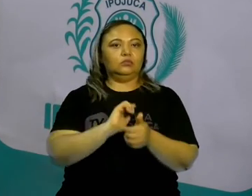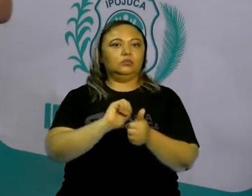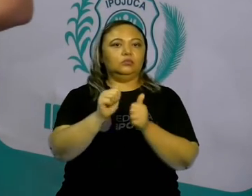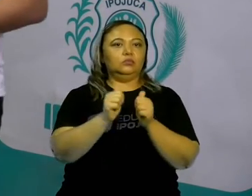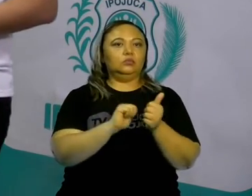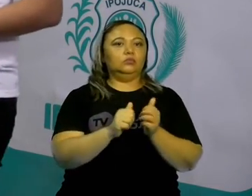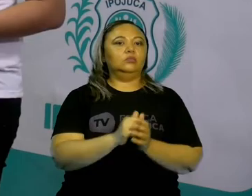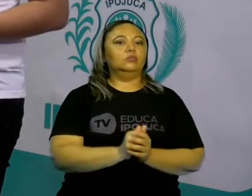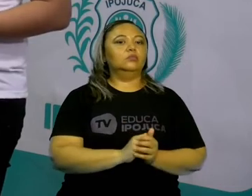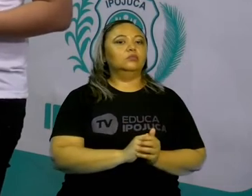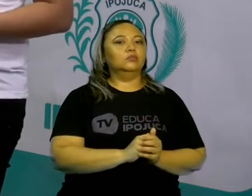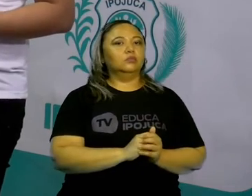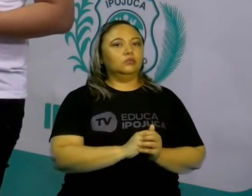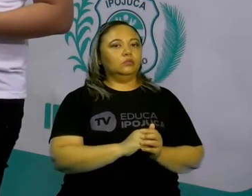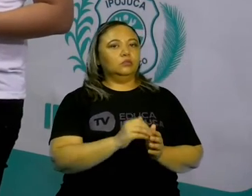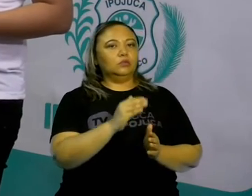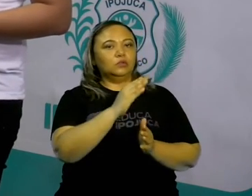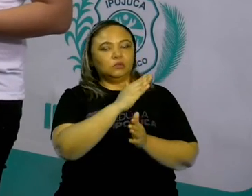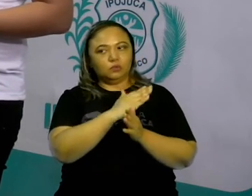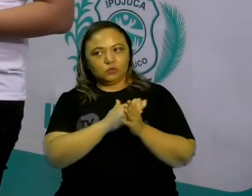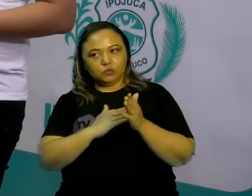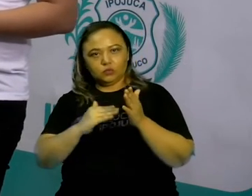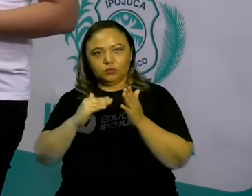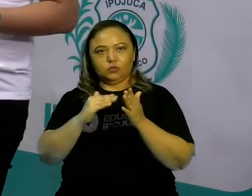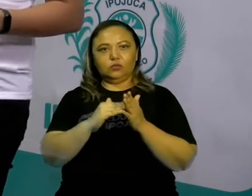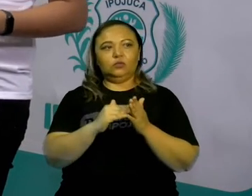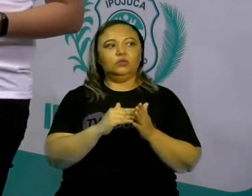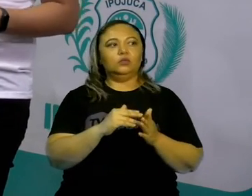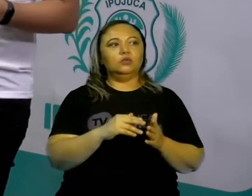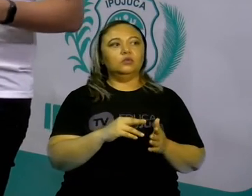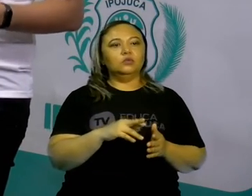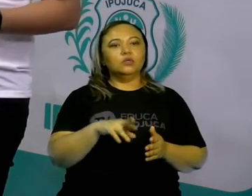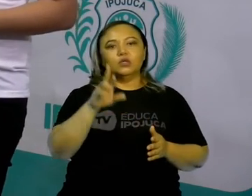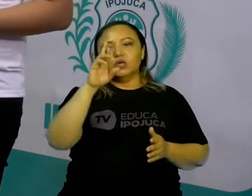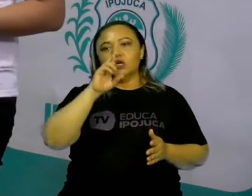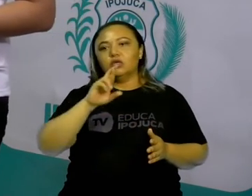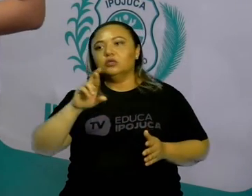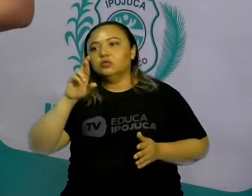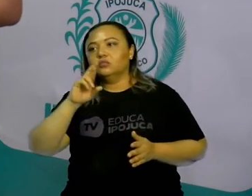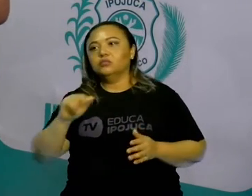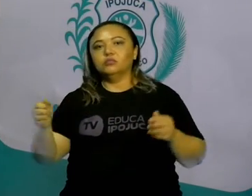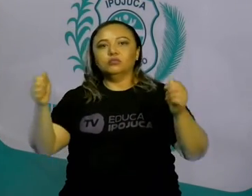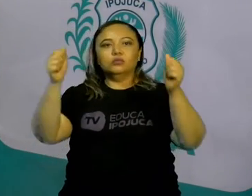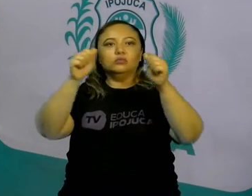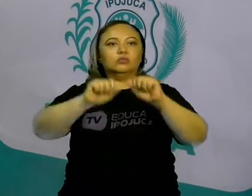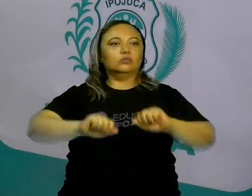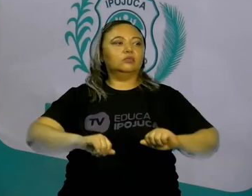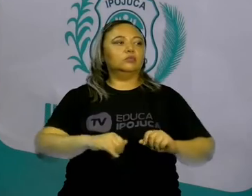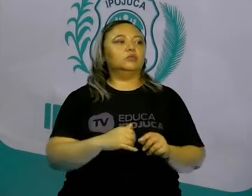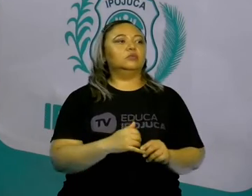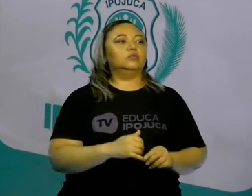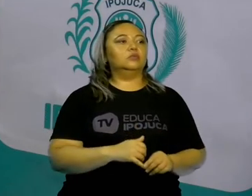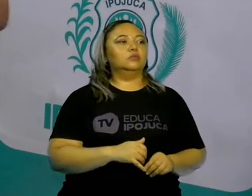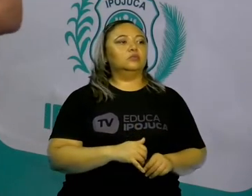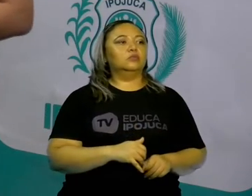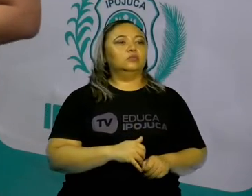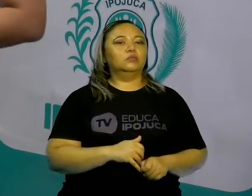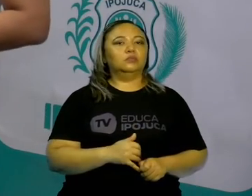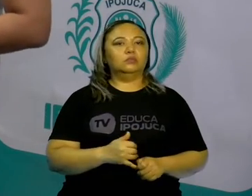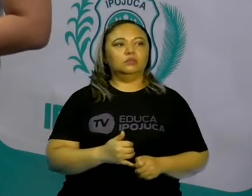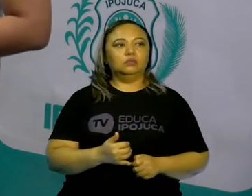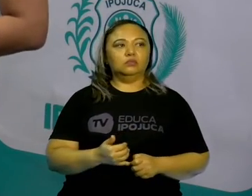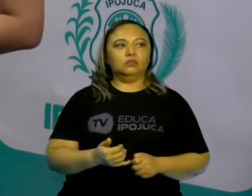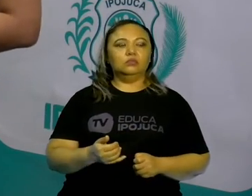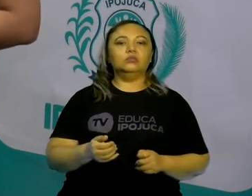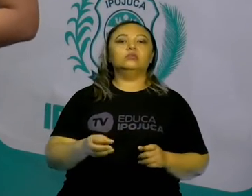e já o espaço amostral são todos os o todos os resultados possíveis eo experimento a situação analisada